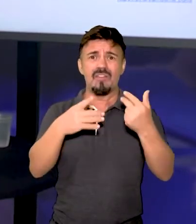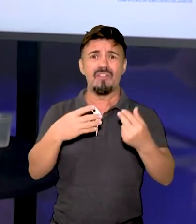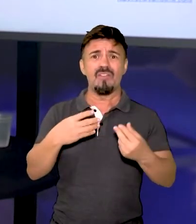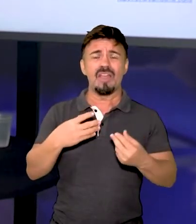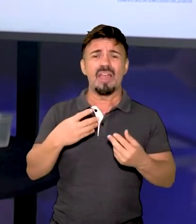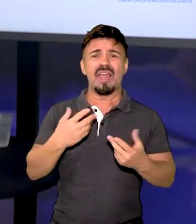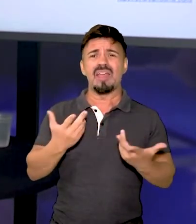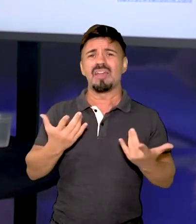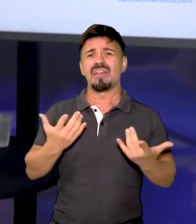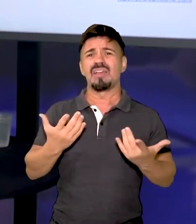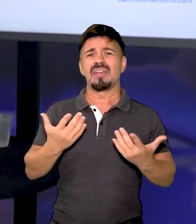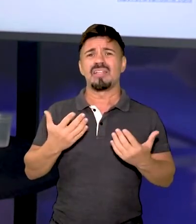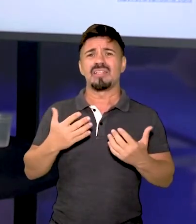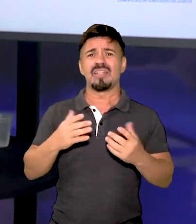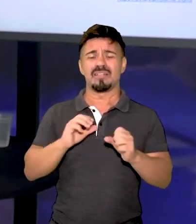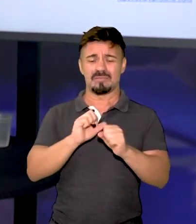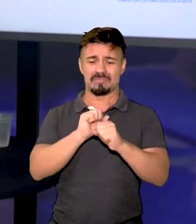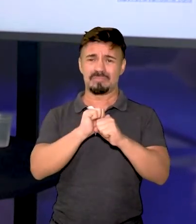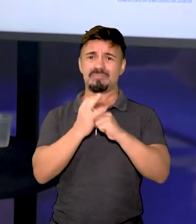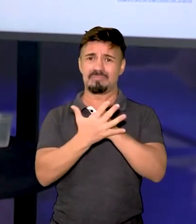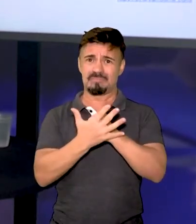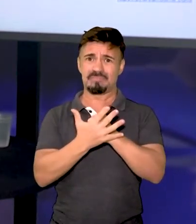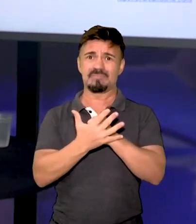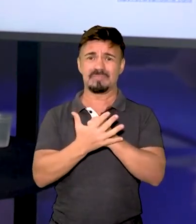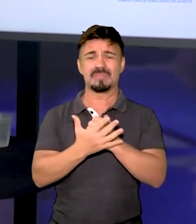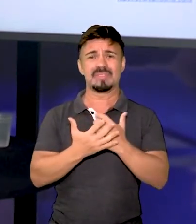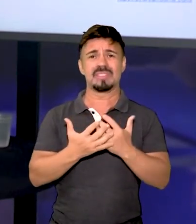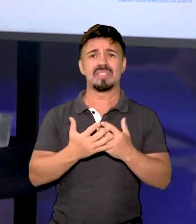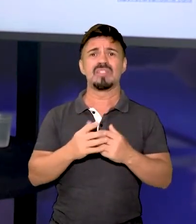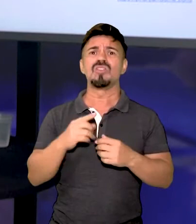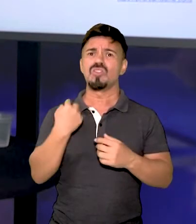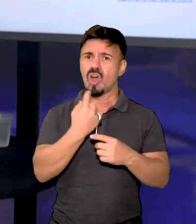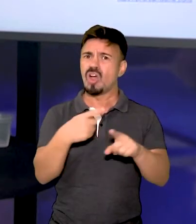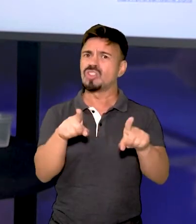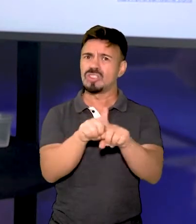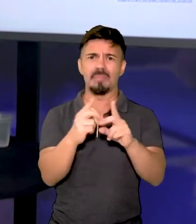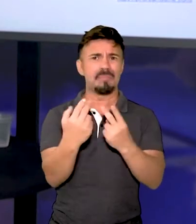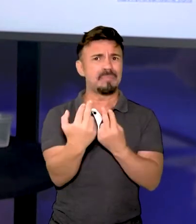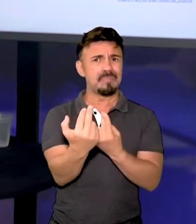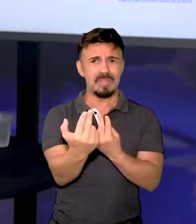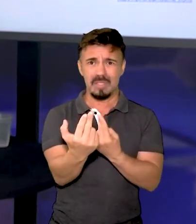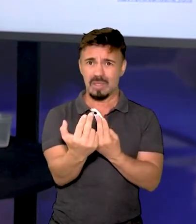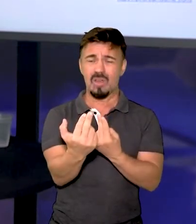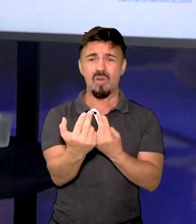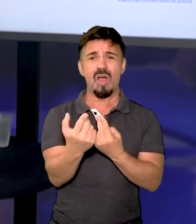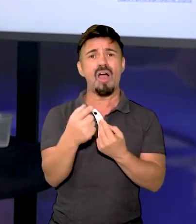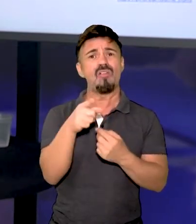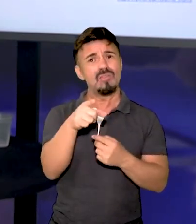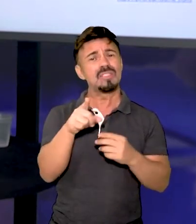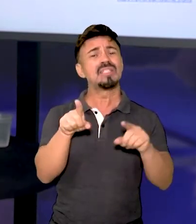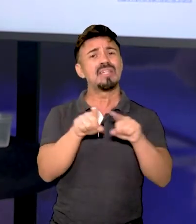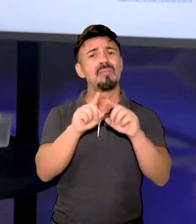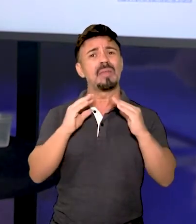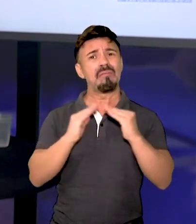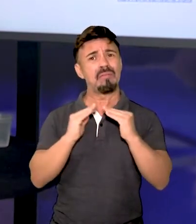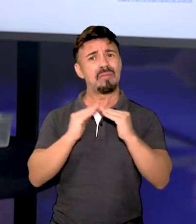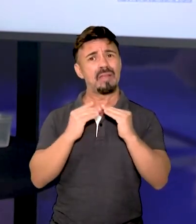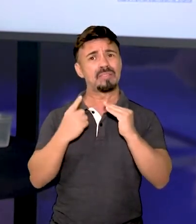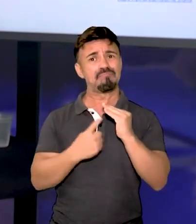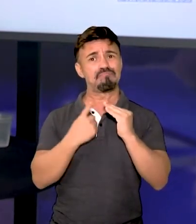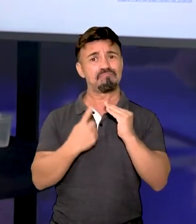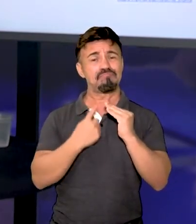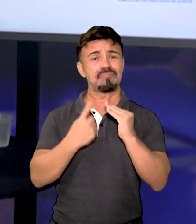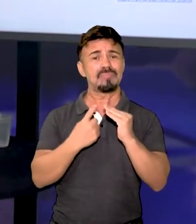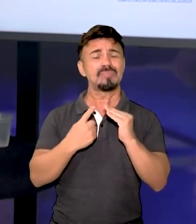agora, o momento da Covid-19, onde nós também estamos vivendo, Você está aí isolado, em casa, e qual